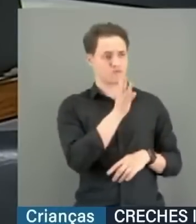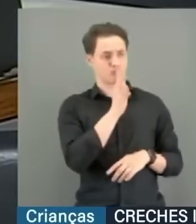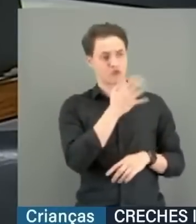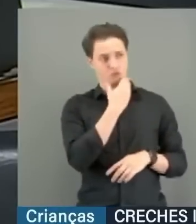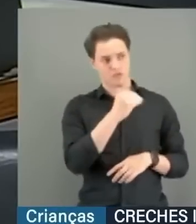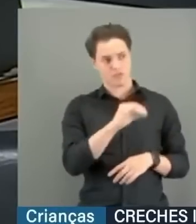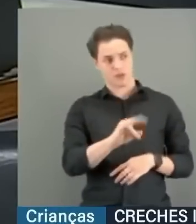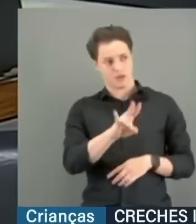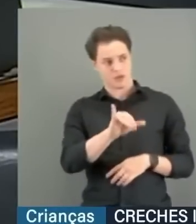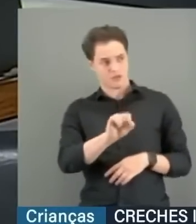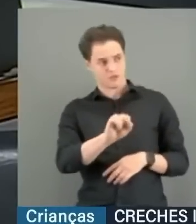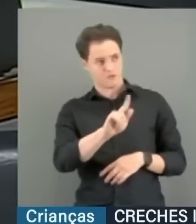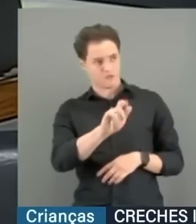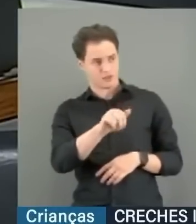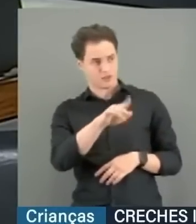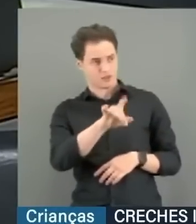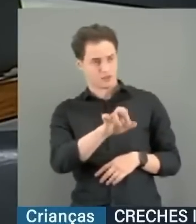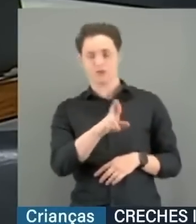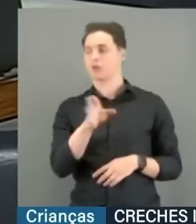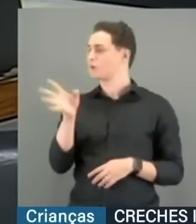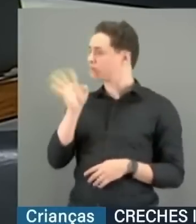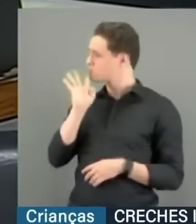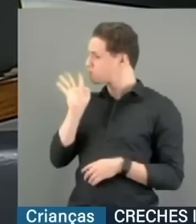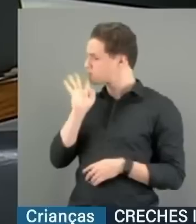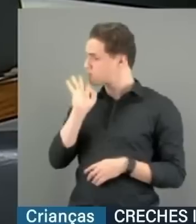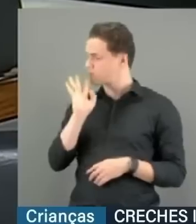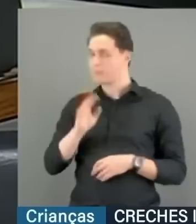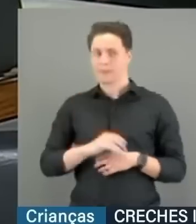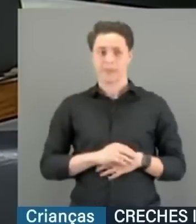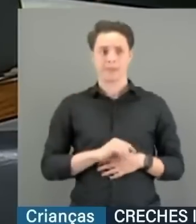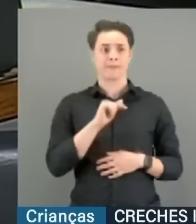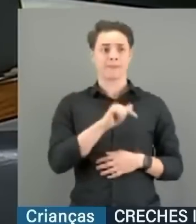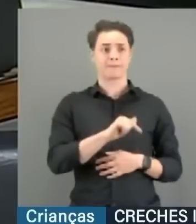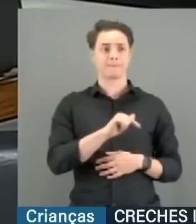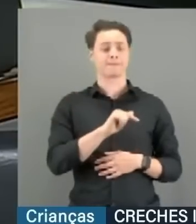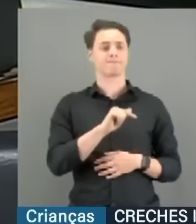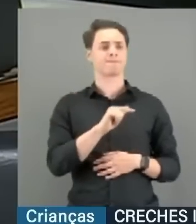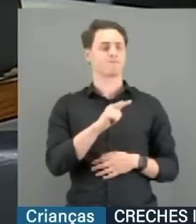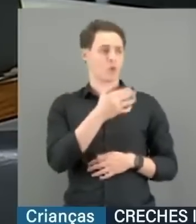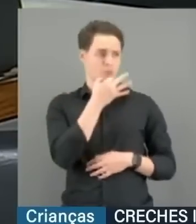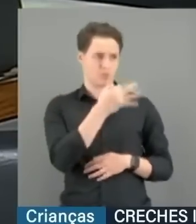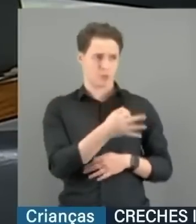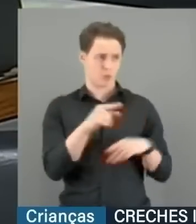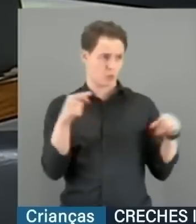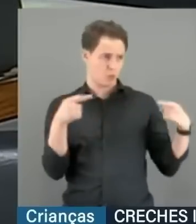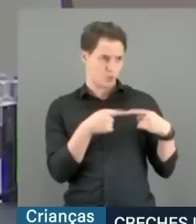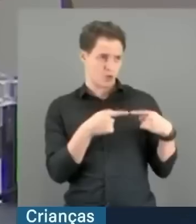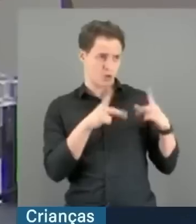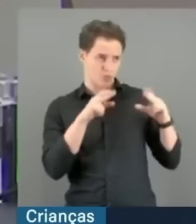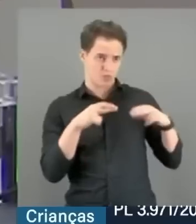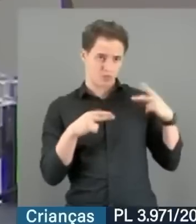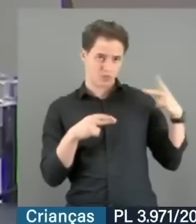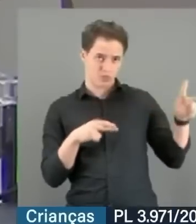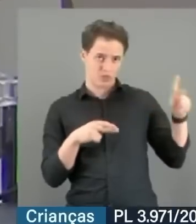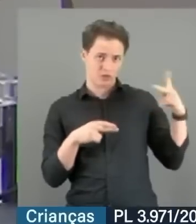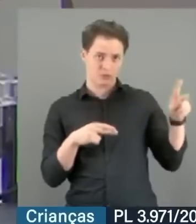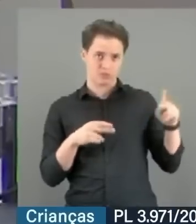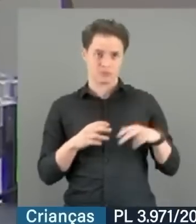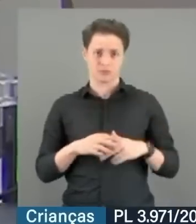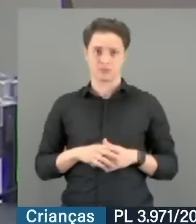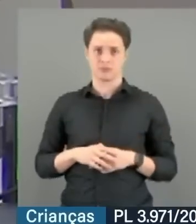Ives Gandre? Conheço. O senhor sabe, o senhor partilha da opinião dele sobre o artigo 142 da